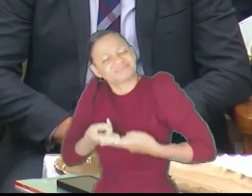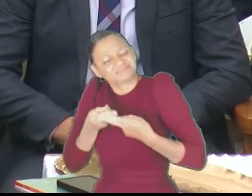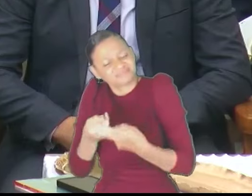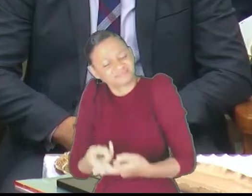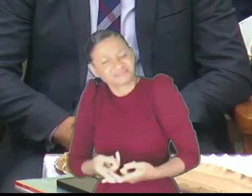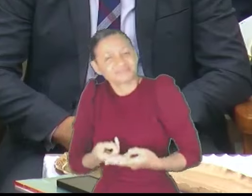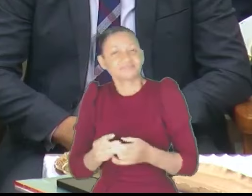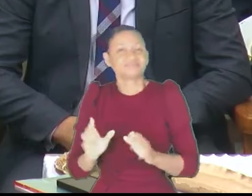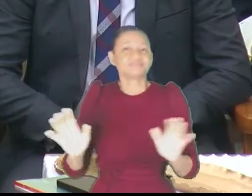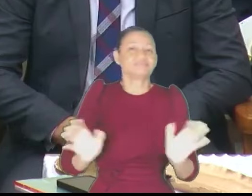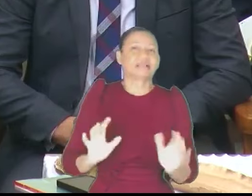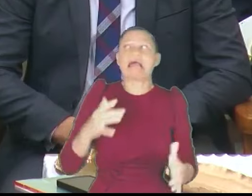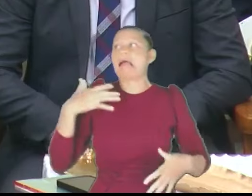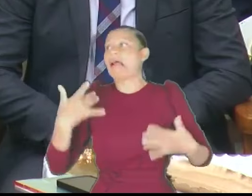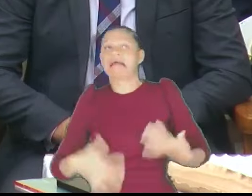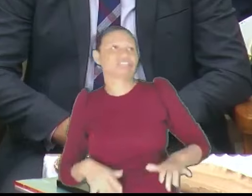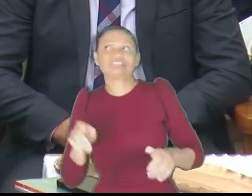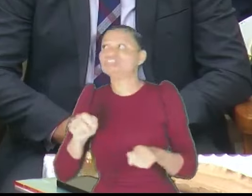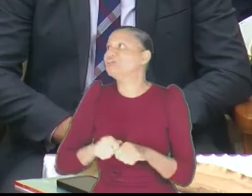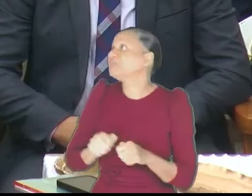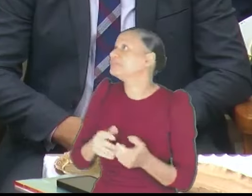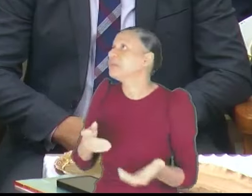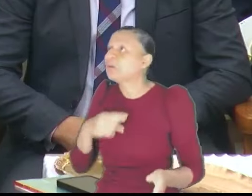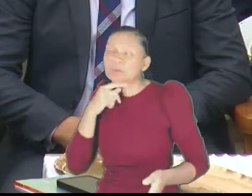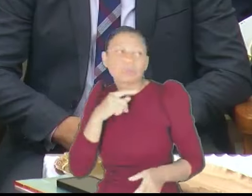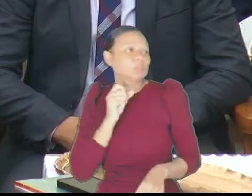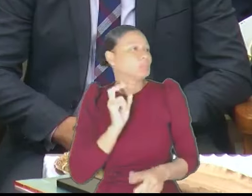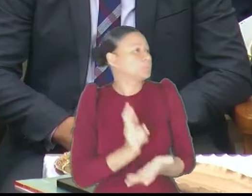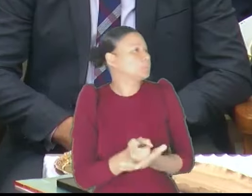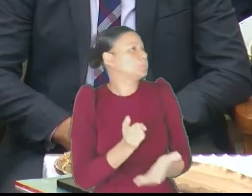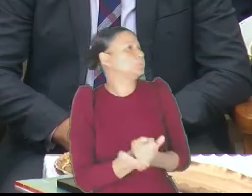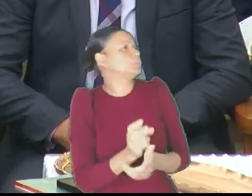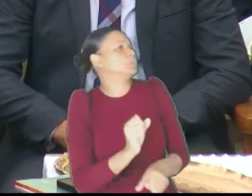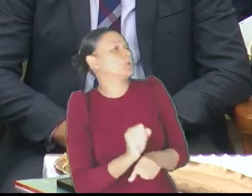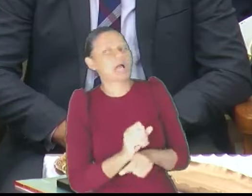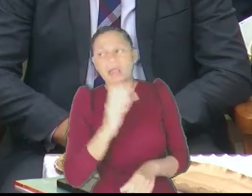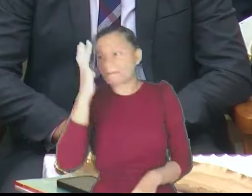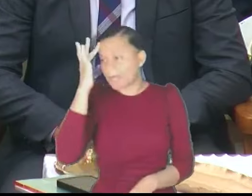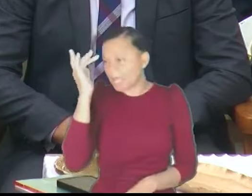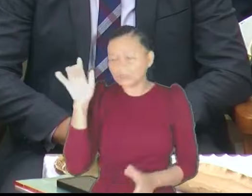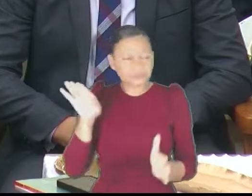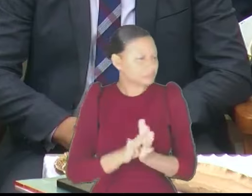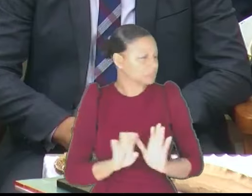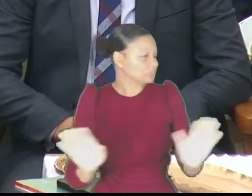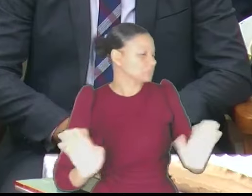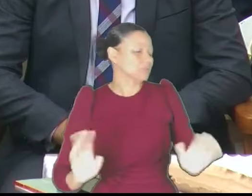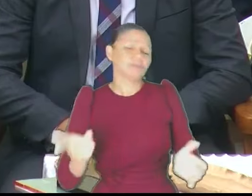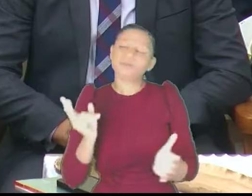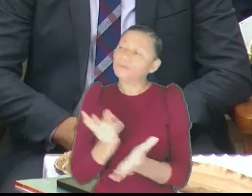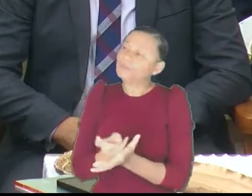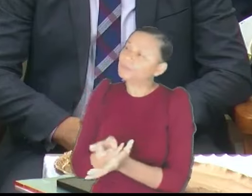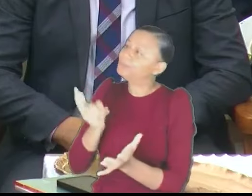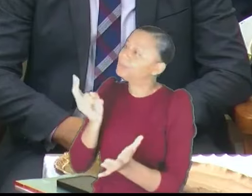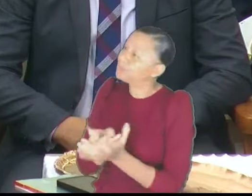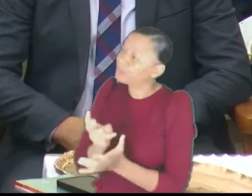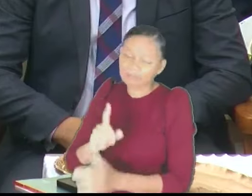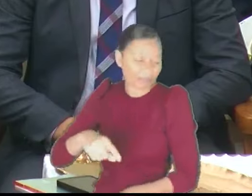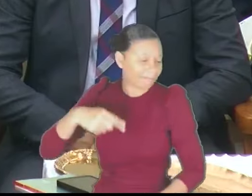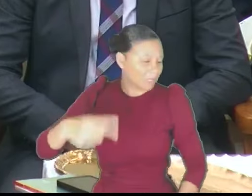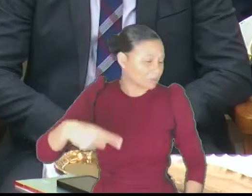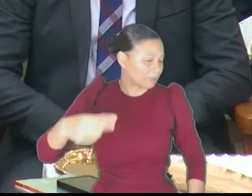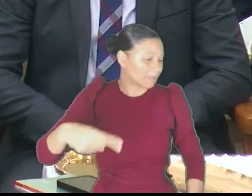não é esperar desesperado, ele já fez não, e você, eu continuo esperando, e amanhã já chegou não, mas e eu continuo esperando, e depois da